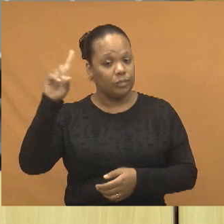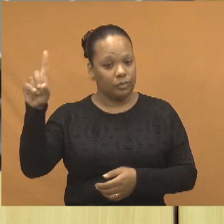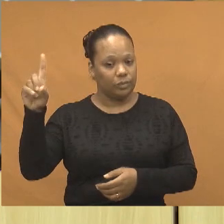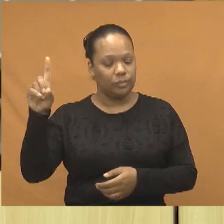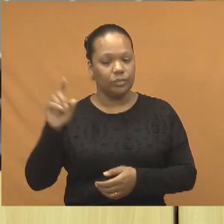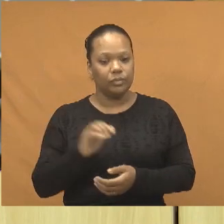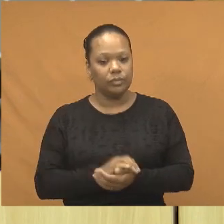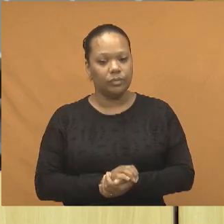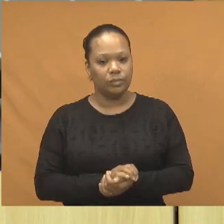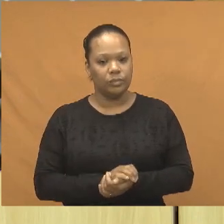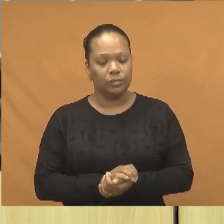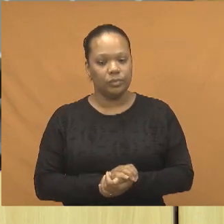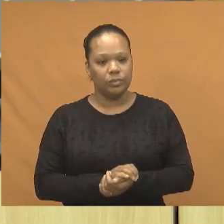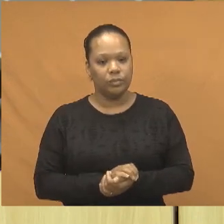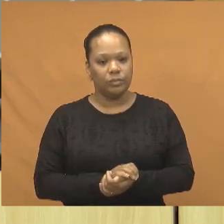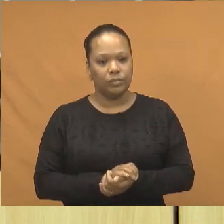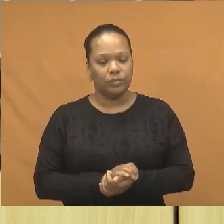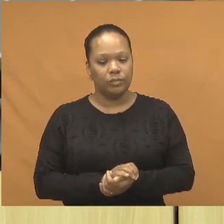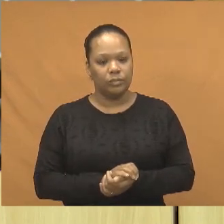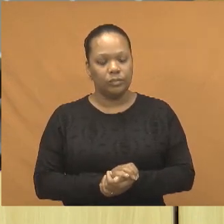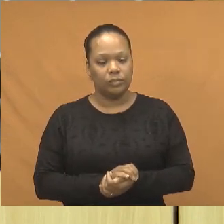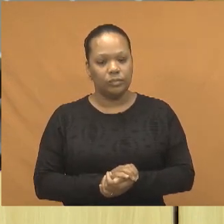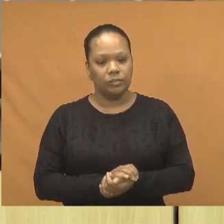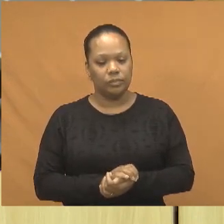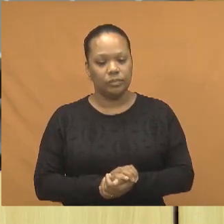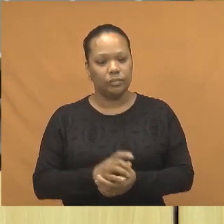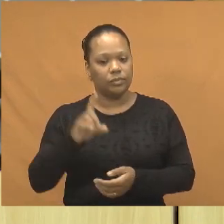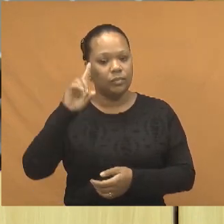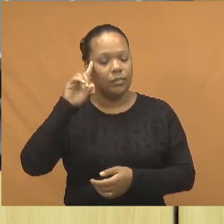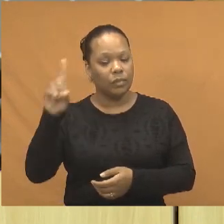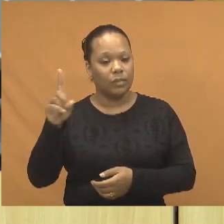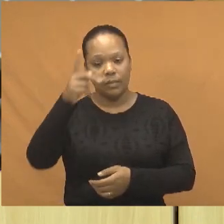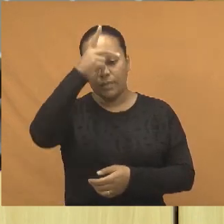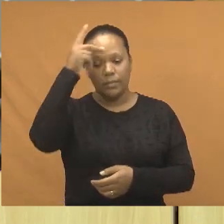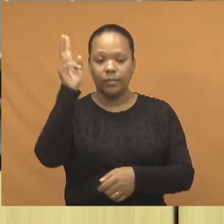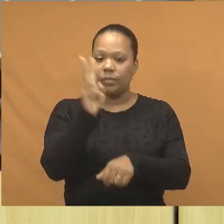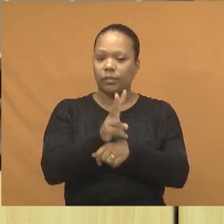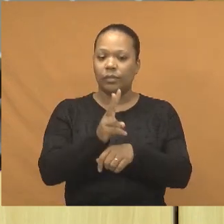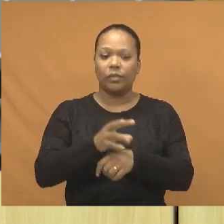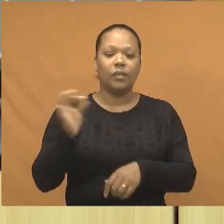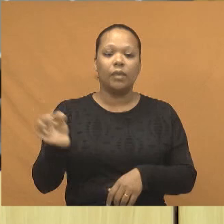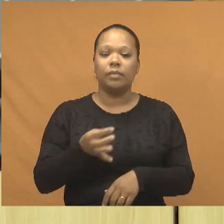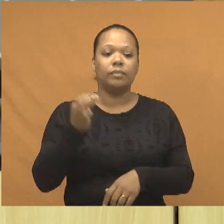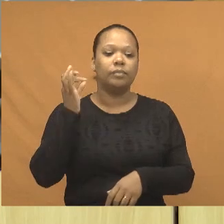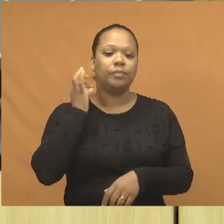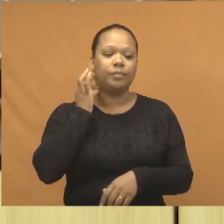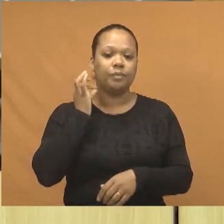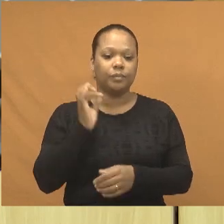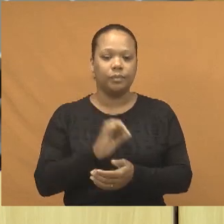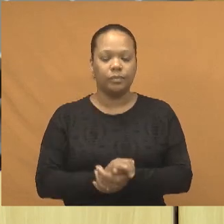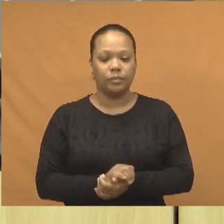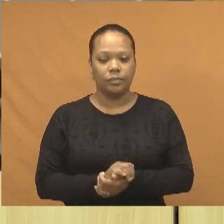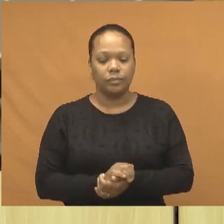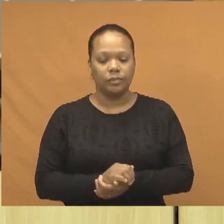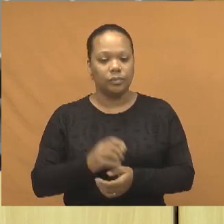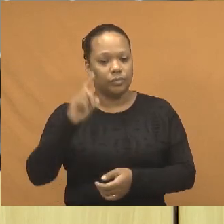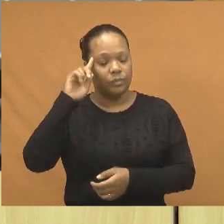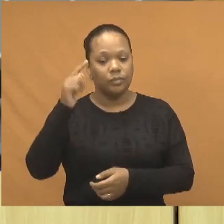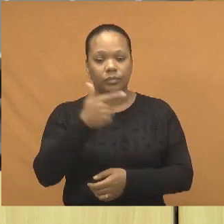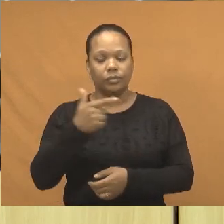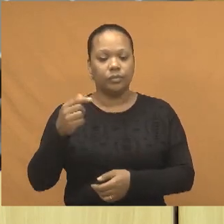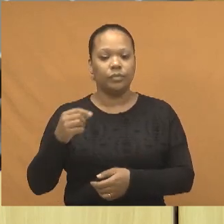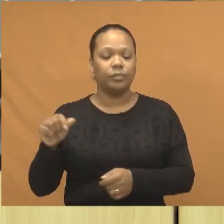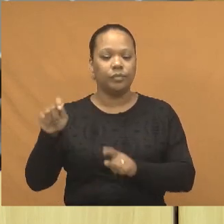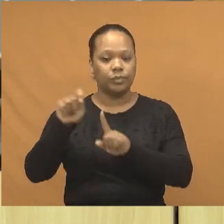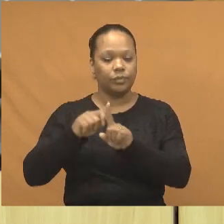que lhes é dedicada, o Dia do Apicultor, celebrado em 22 de